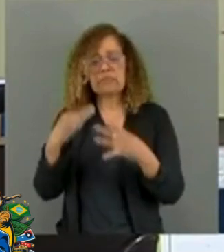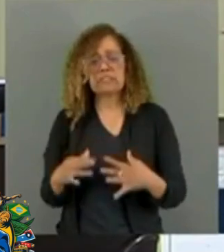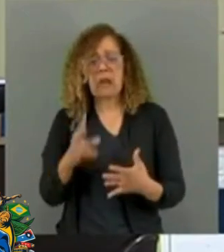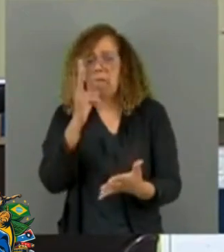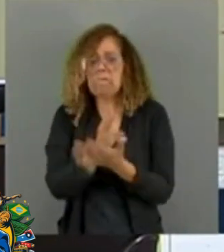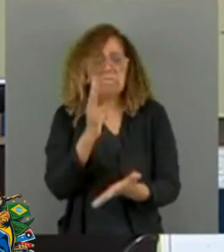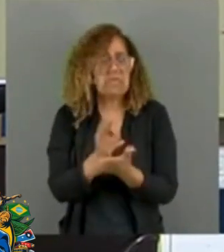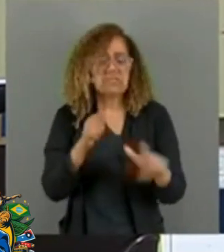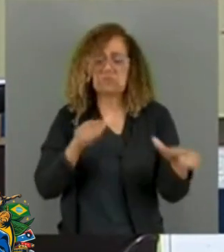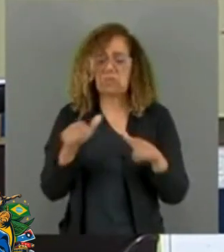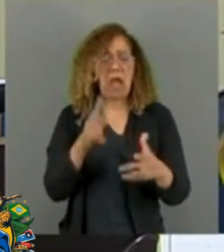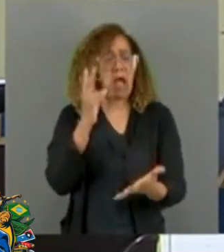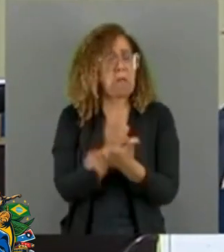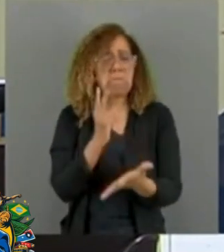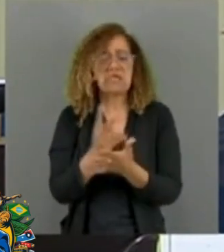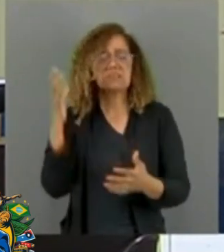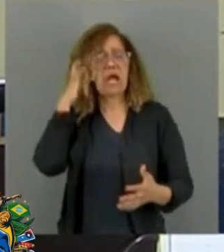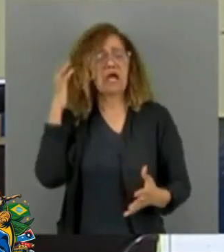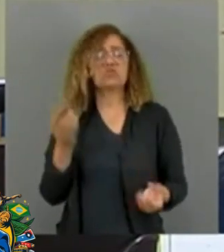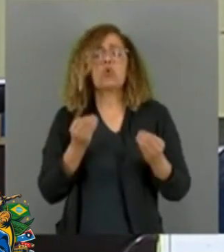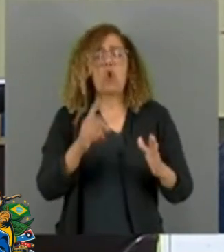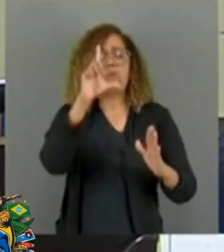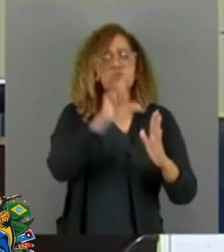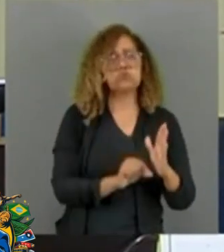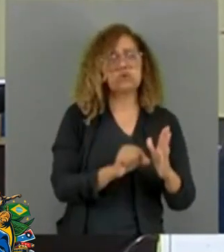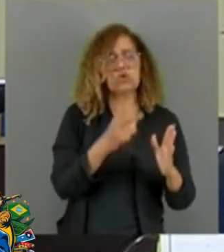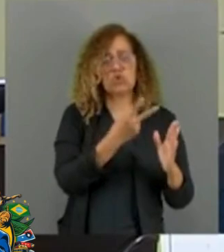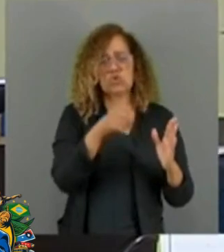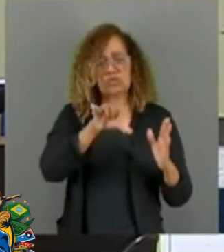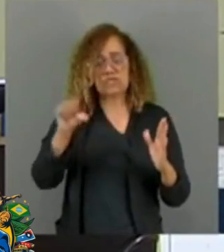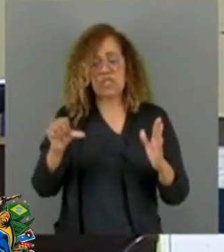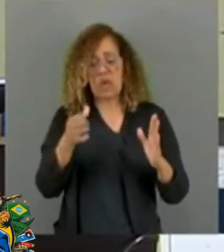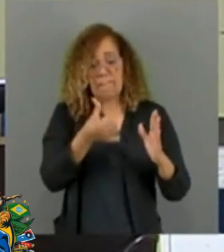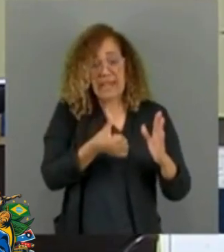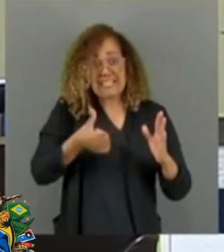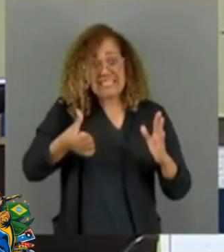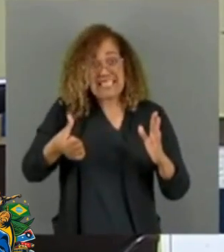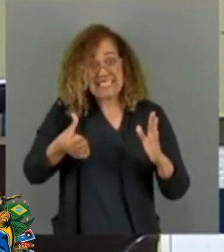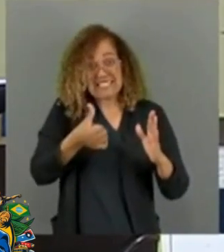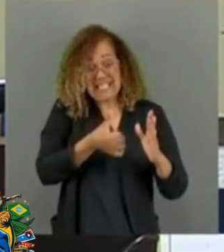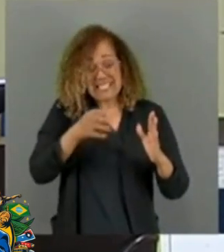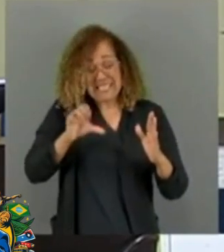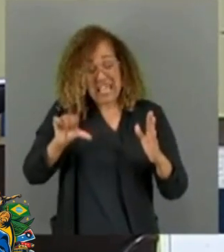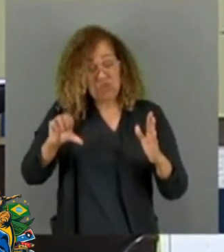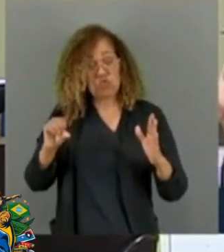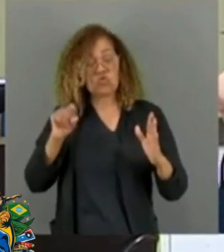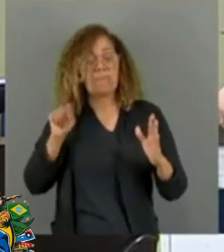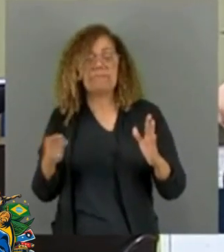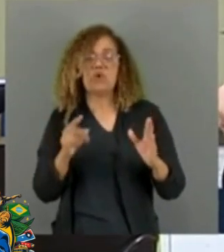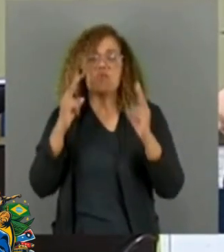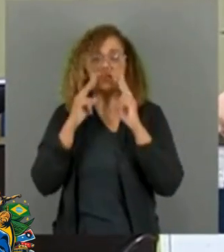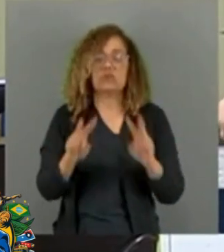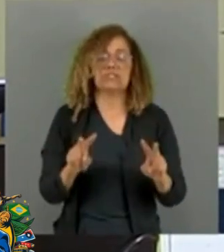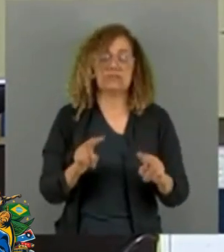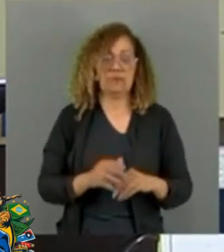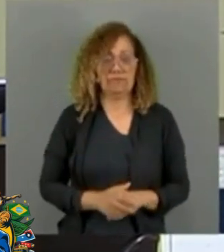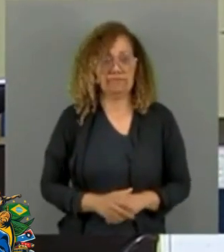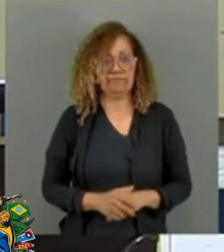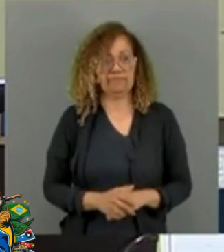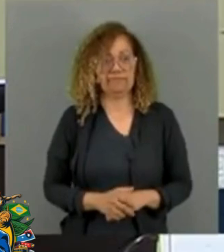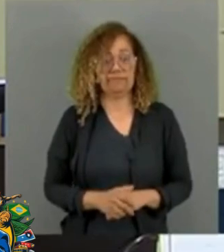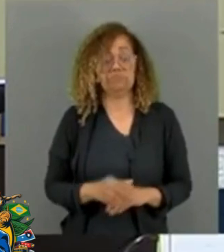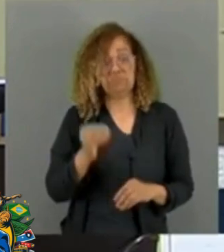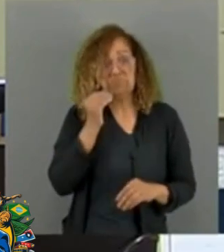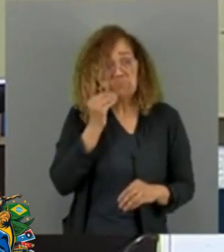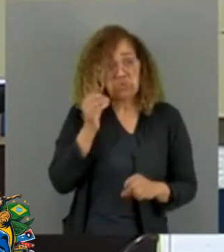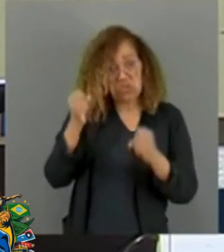mesmo, o canal é o mesmo. Como cai de 2.900.000 para 660.000 visualizações? Não satisfeitos, poderia